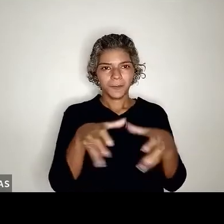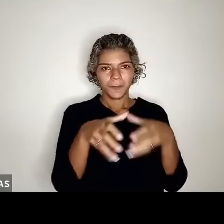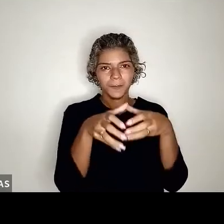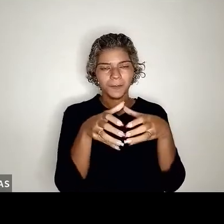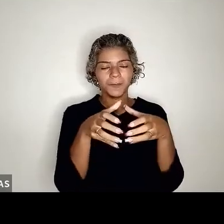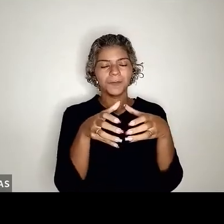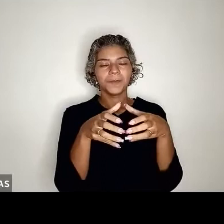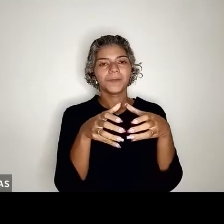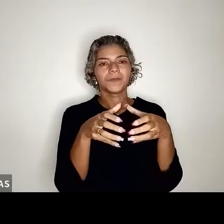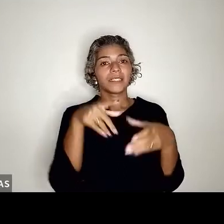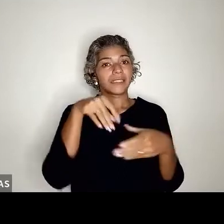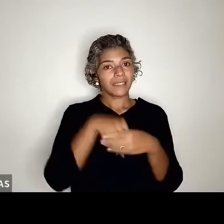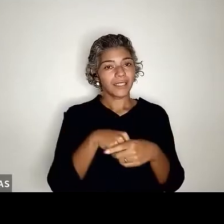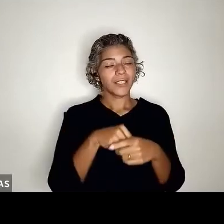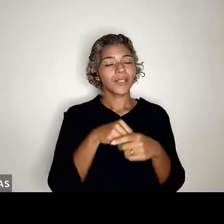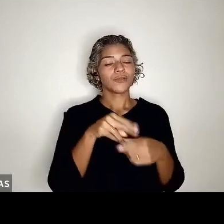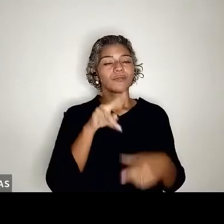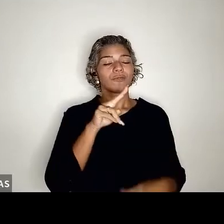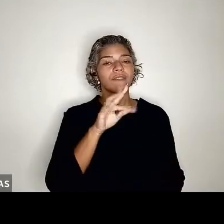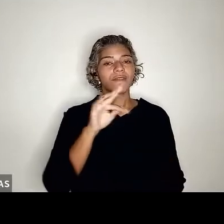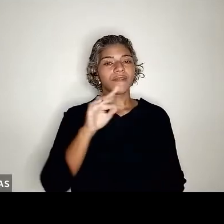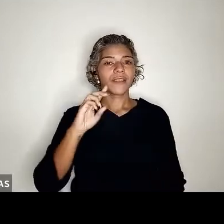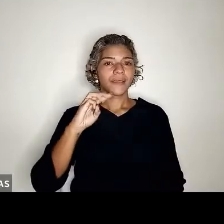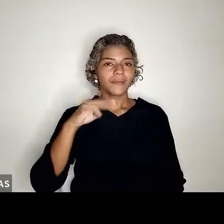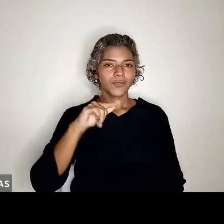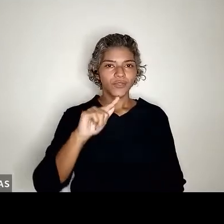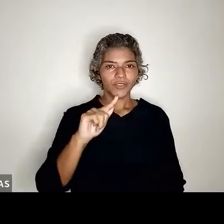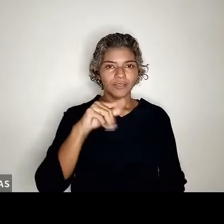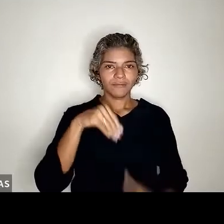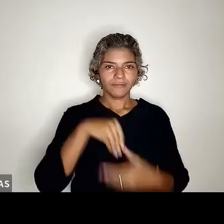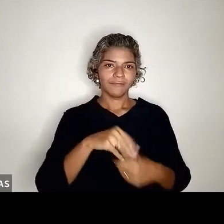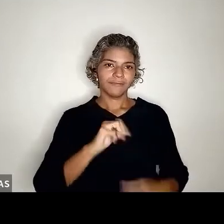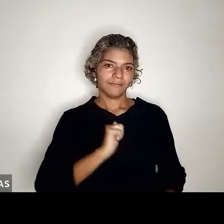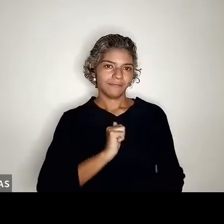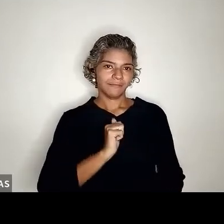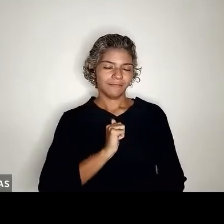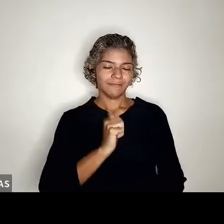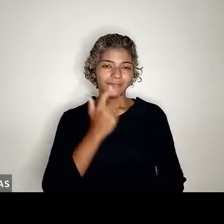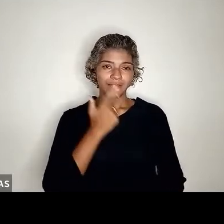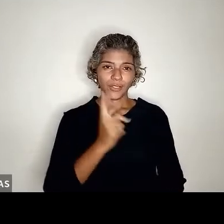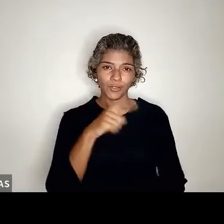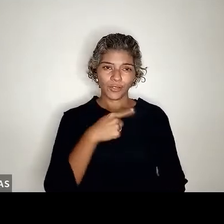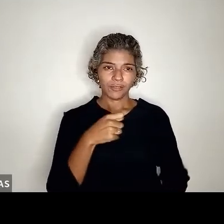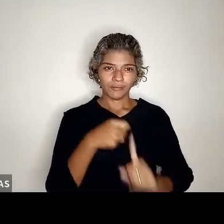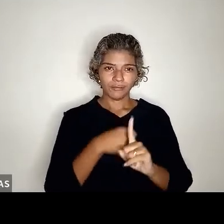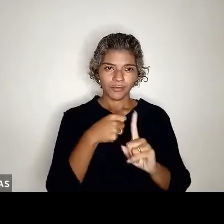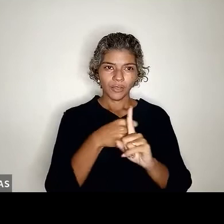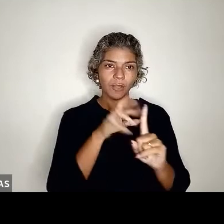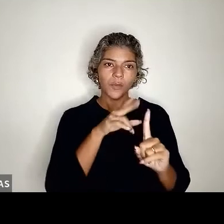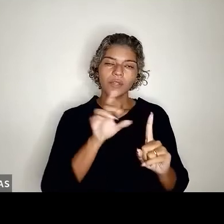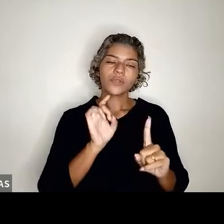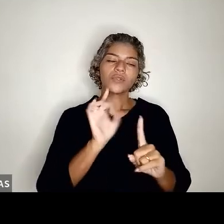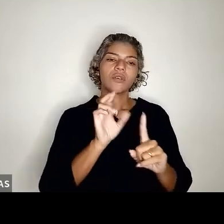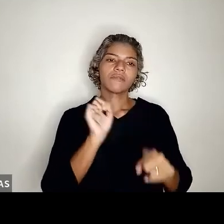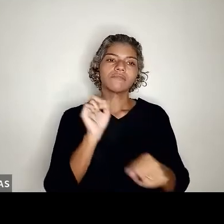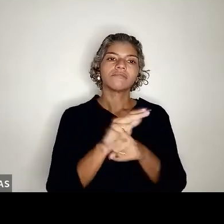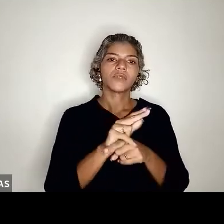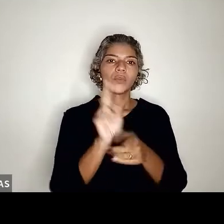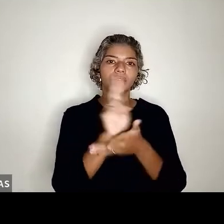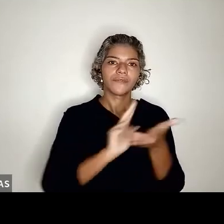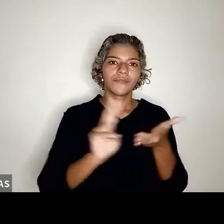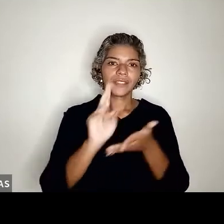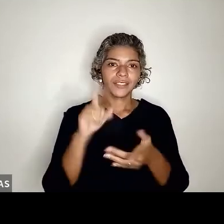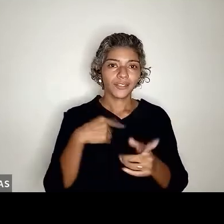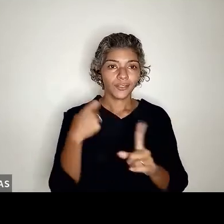Federal de Minas Gerais, na antropologia, e eu falo que a nossa luta não é somente para entrar na universidade, a nossa luta é principalmente para